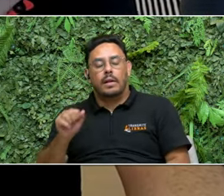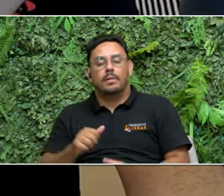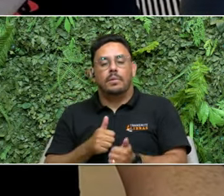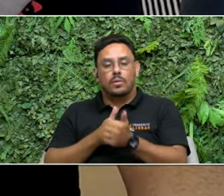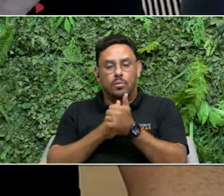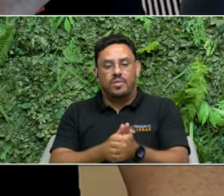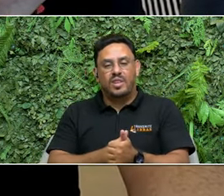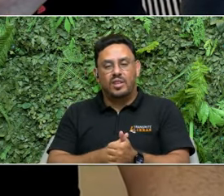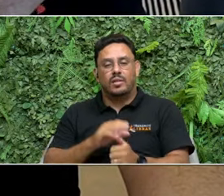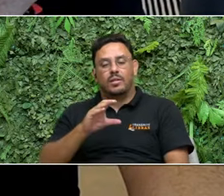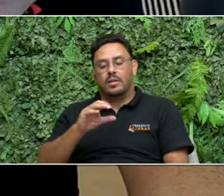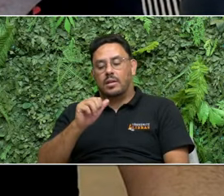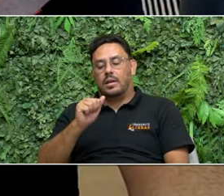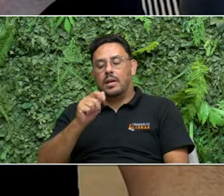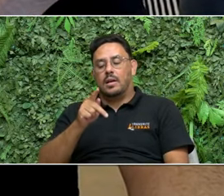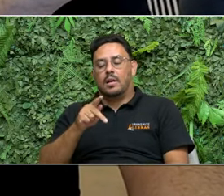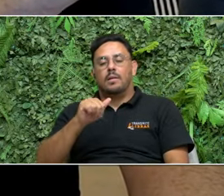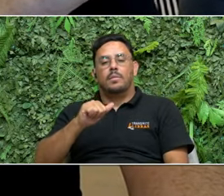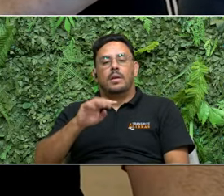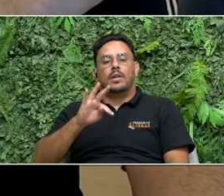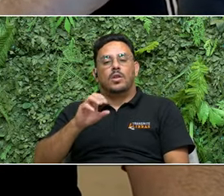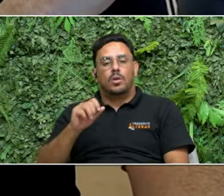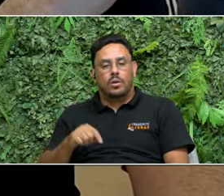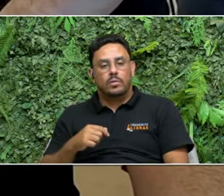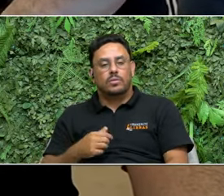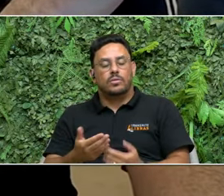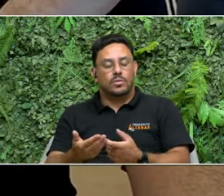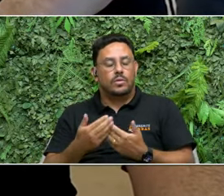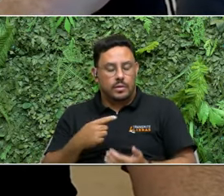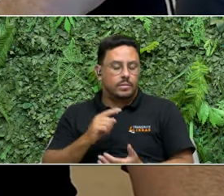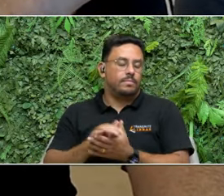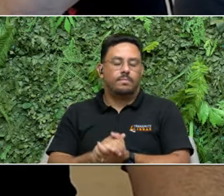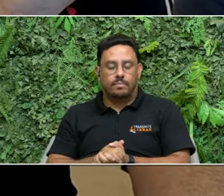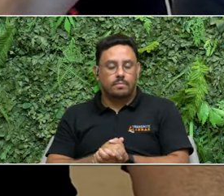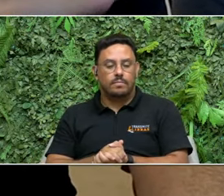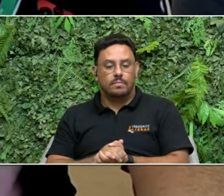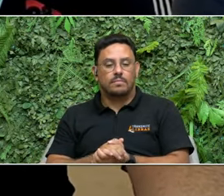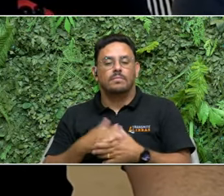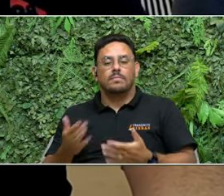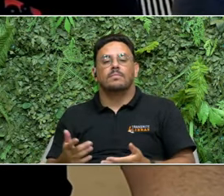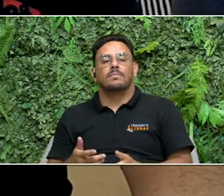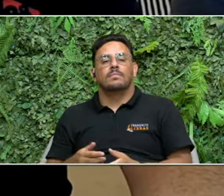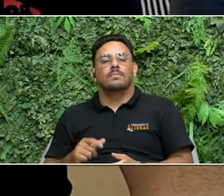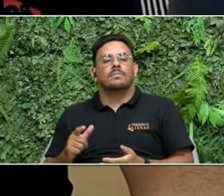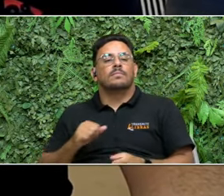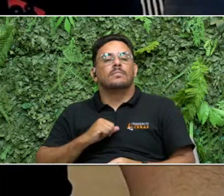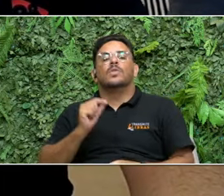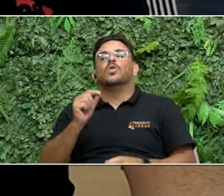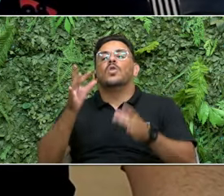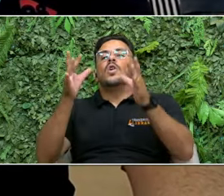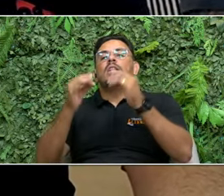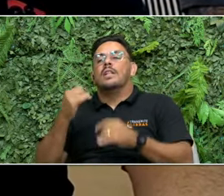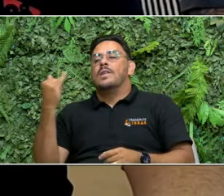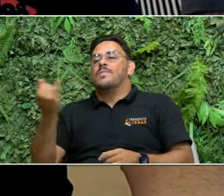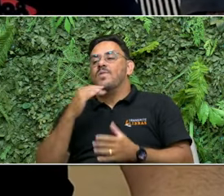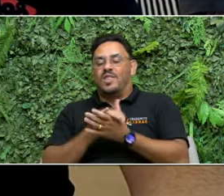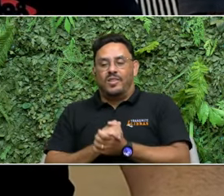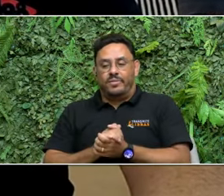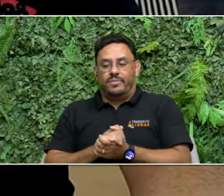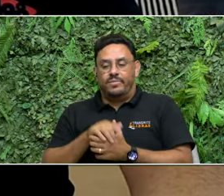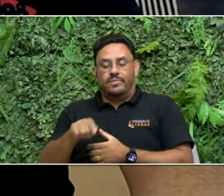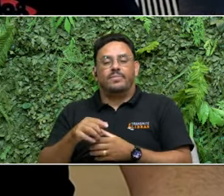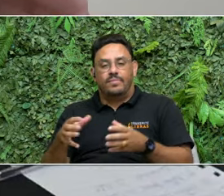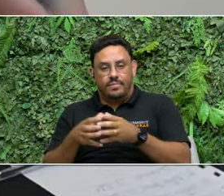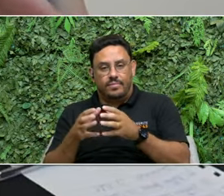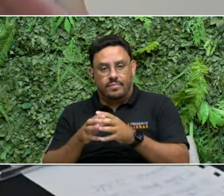gente o Felipe e o Miguel tão acompanhando a gente lá de Capitólio nessas bouas não convida a gente não né Ah não nessa hora né mas Ô Bob só tem